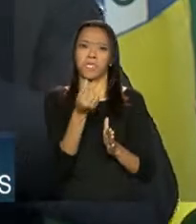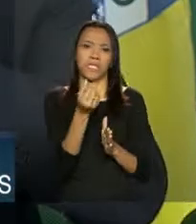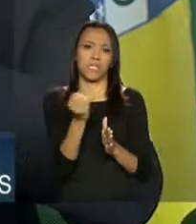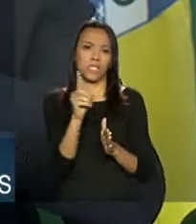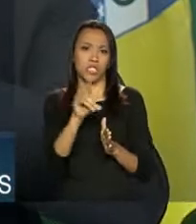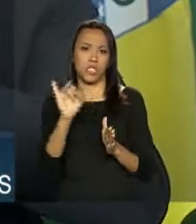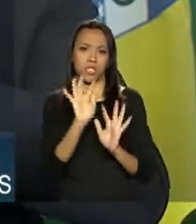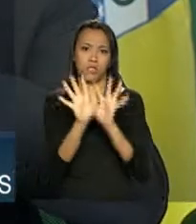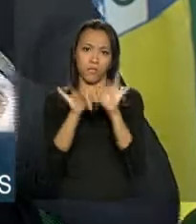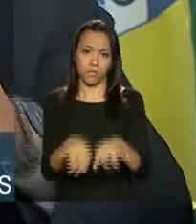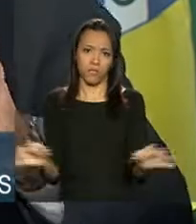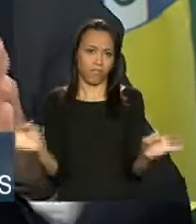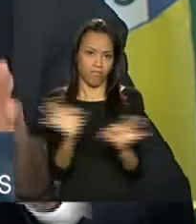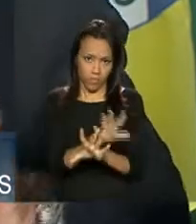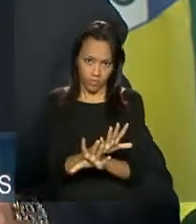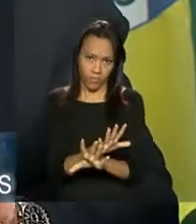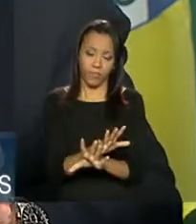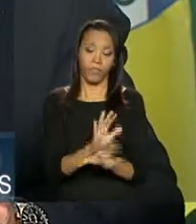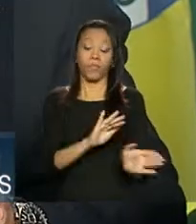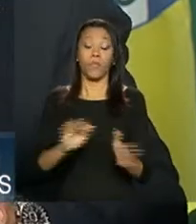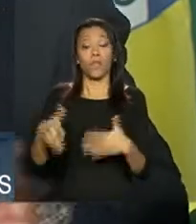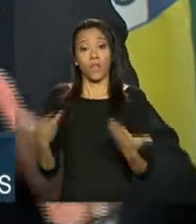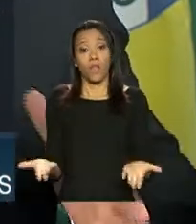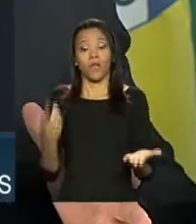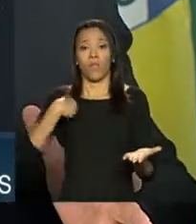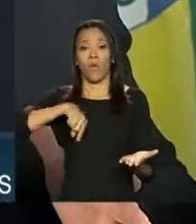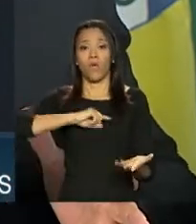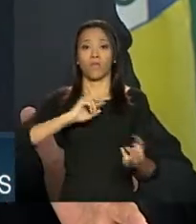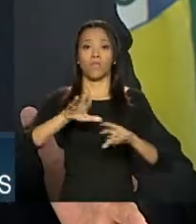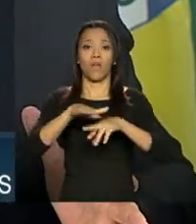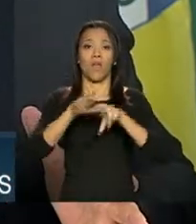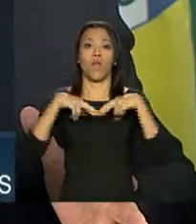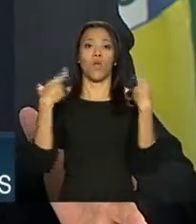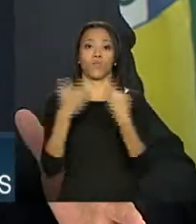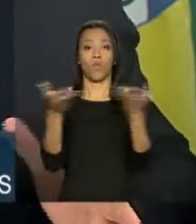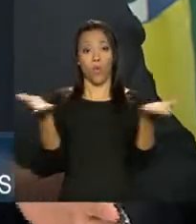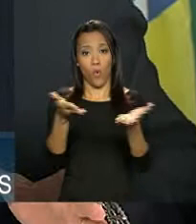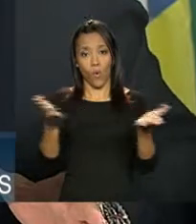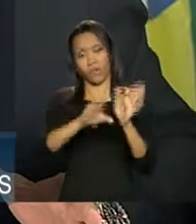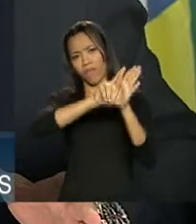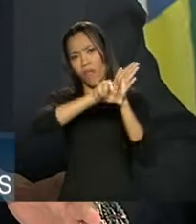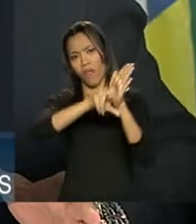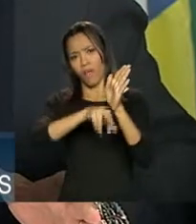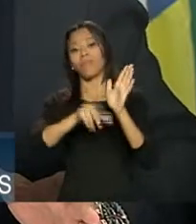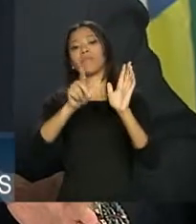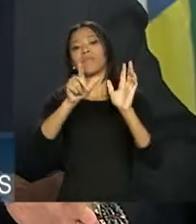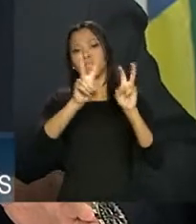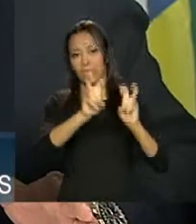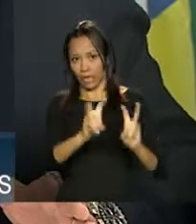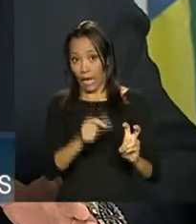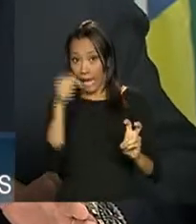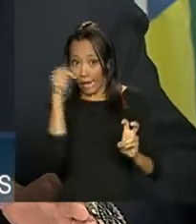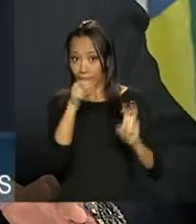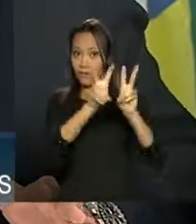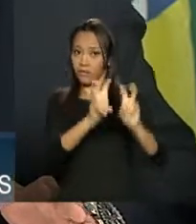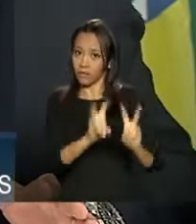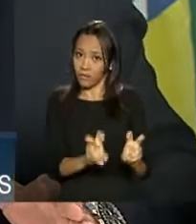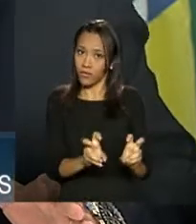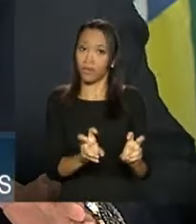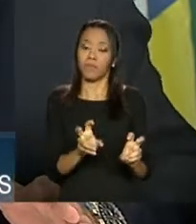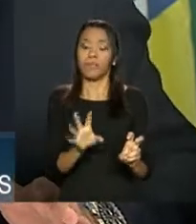mais tardar Então a nossa a nossa reunião hoje ela abordou todos esses e não só as questões